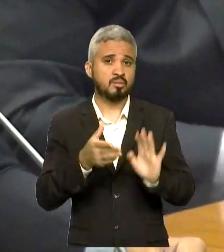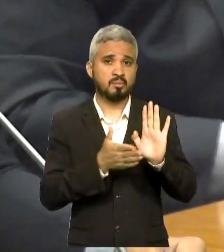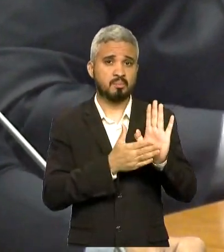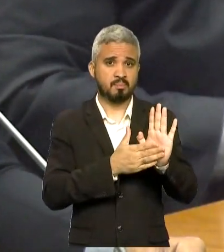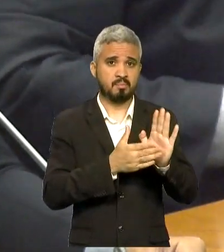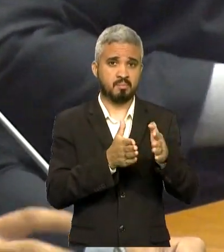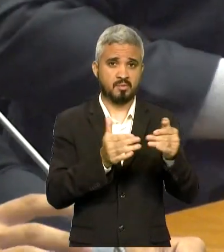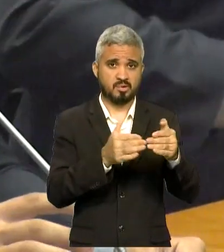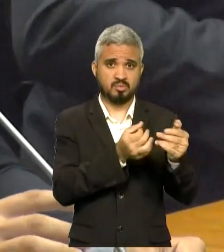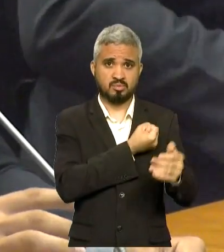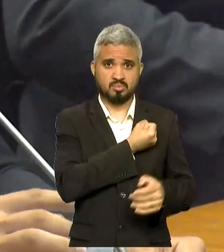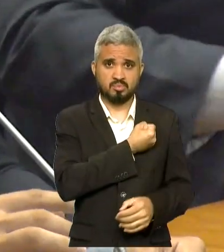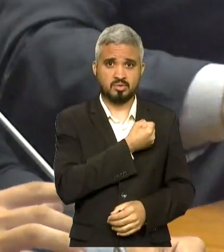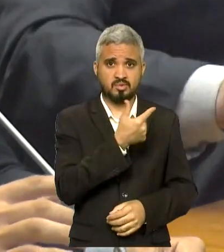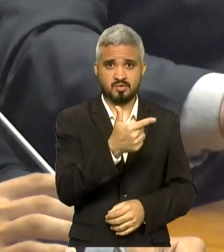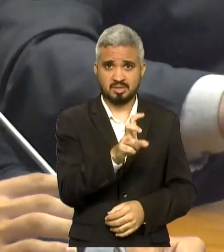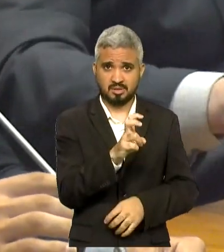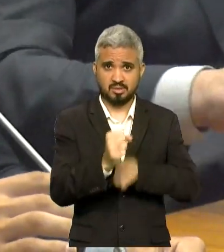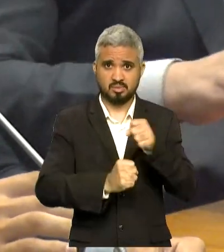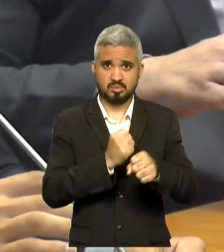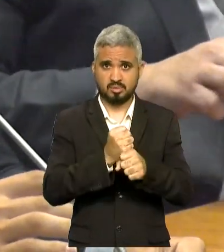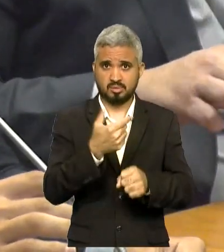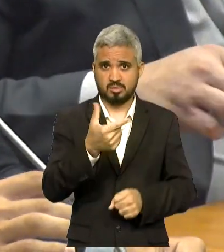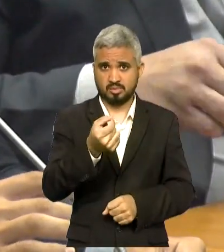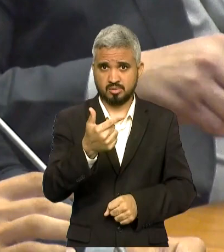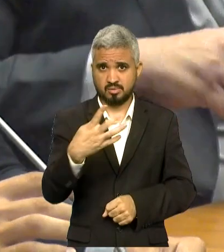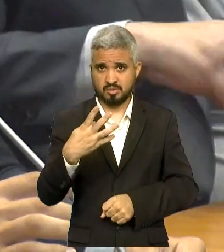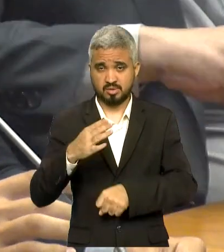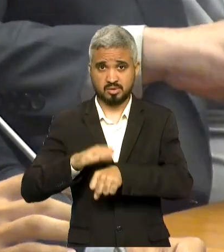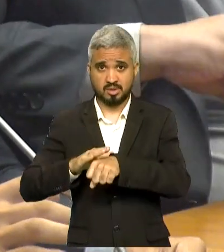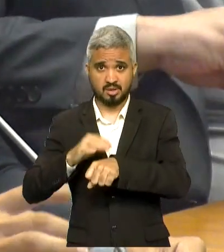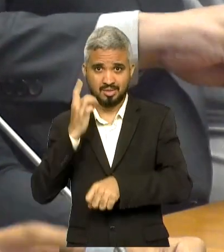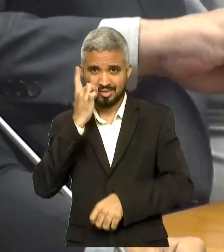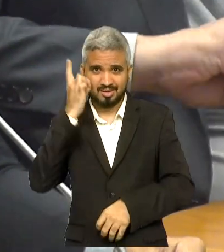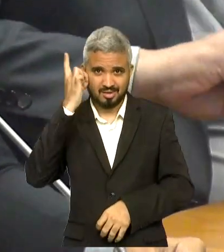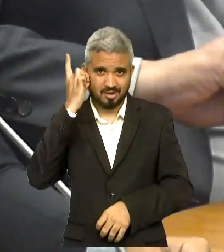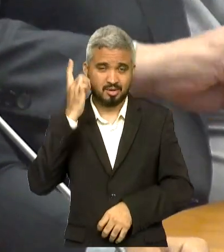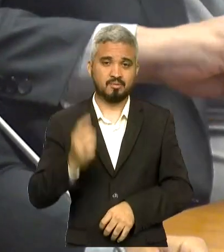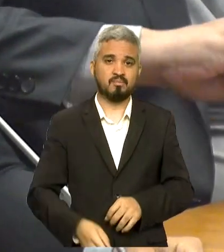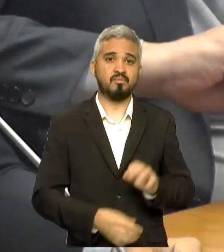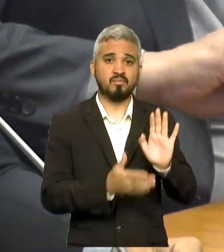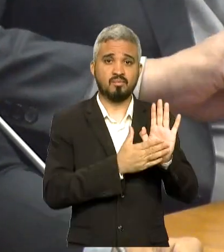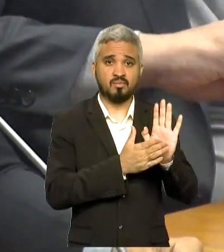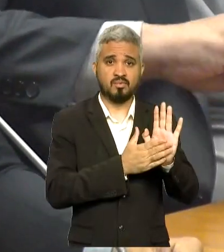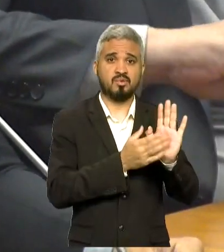número 025/2024, de autoria da deputada Daniela. Requerimento